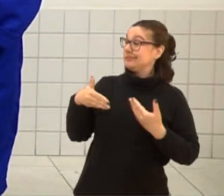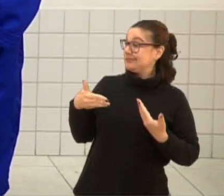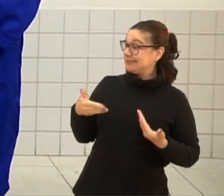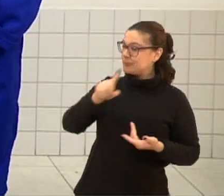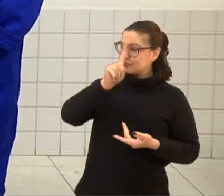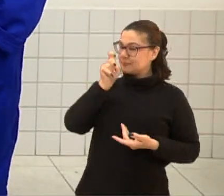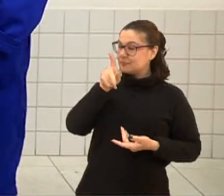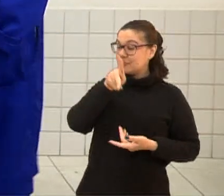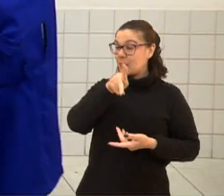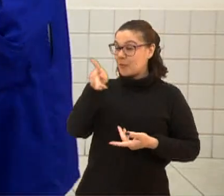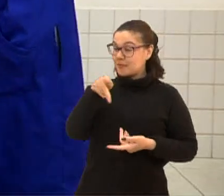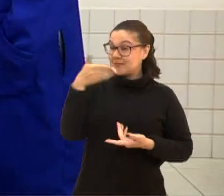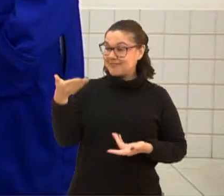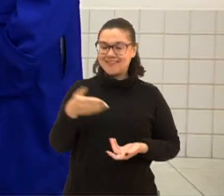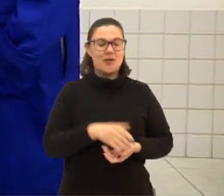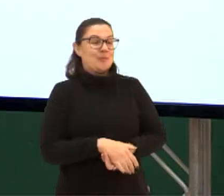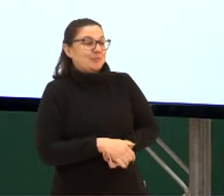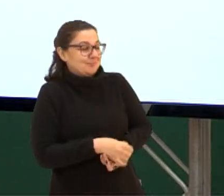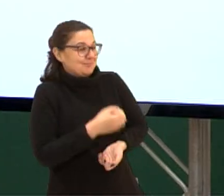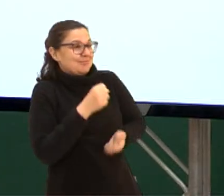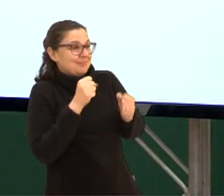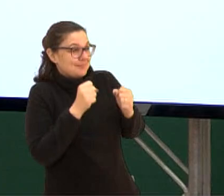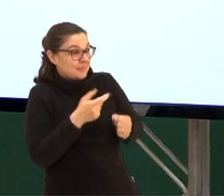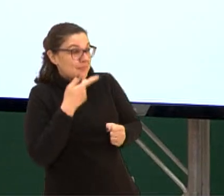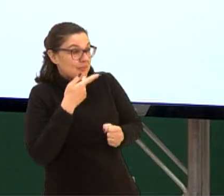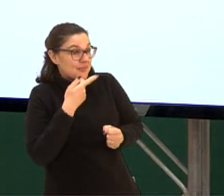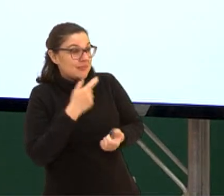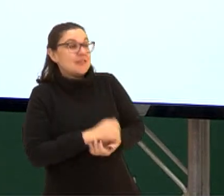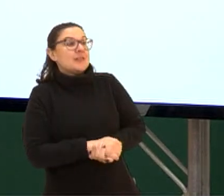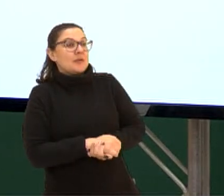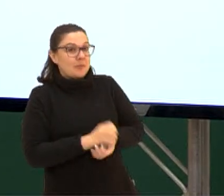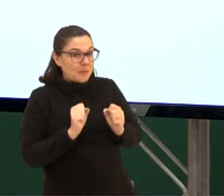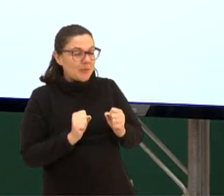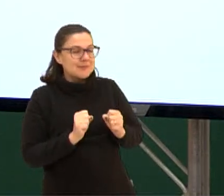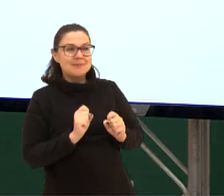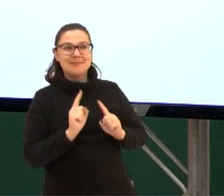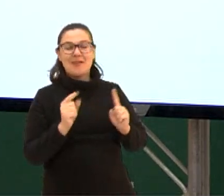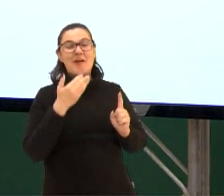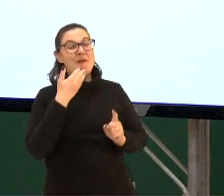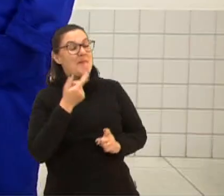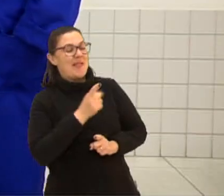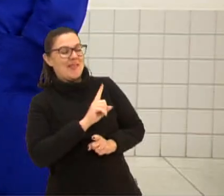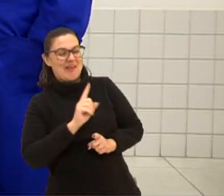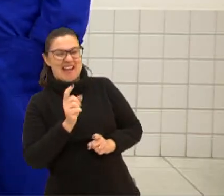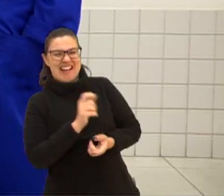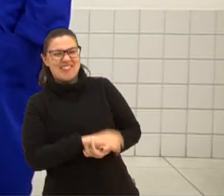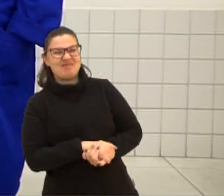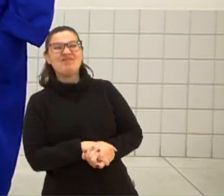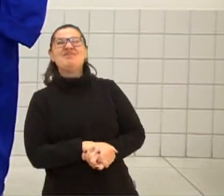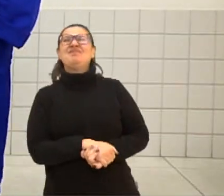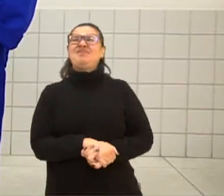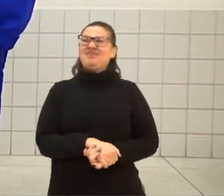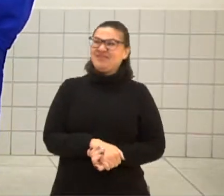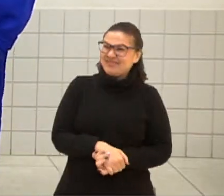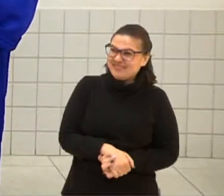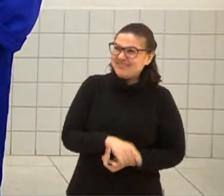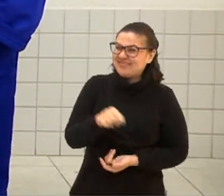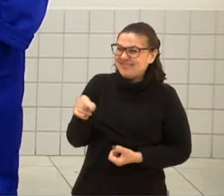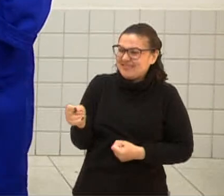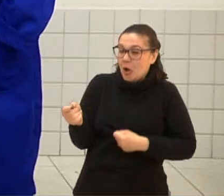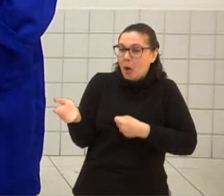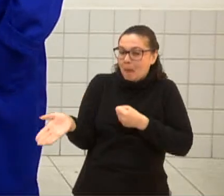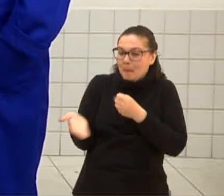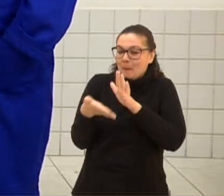será o time do prof. Bruno? Fala aí, Bruno. Será que eu posso falar, gente? Não pode, né? Melhor não falar. Ih, já estavam olhando a gente aqui com